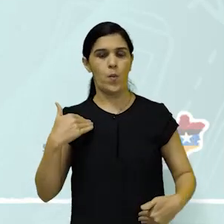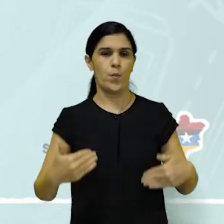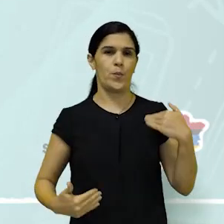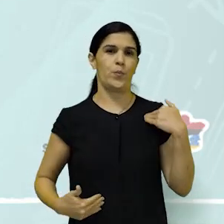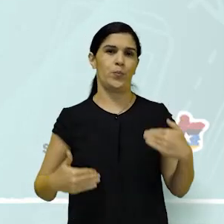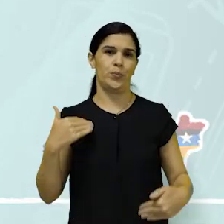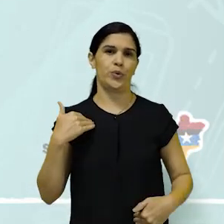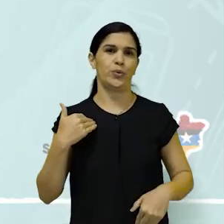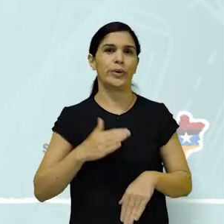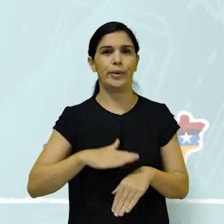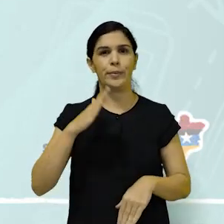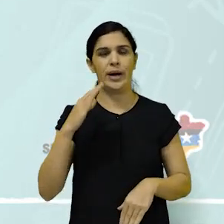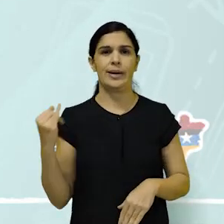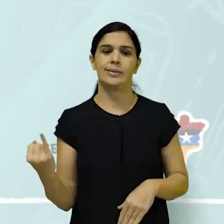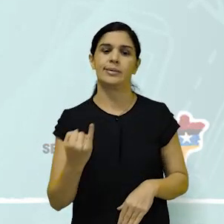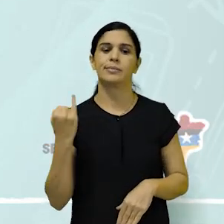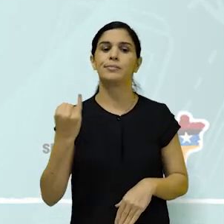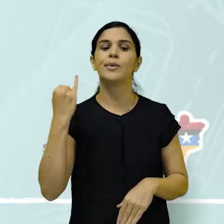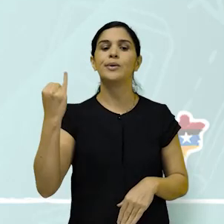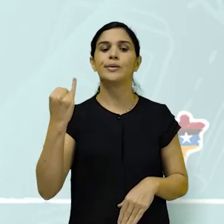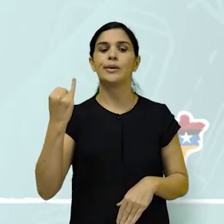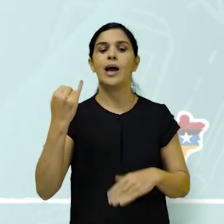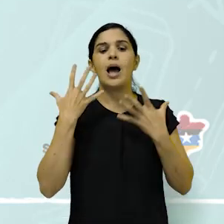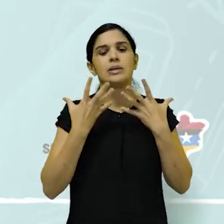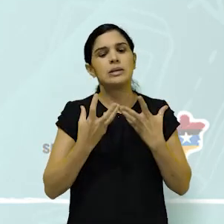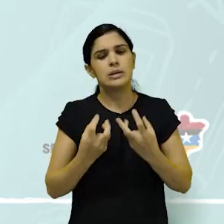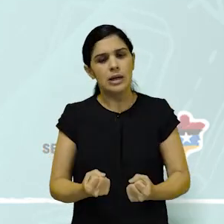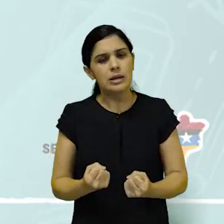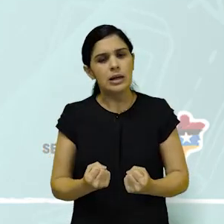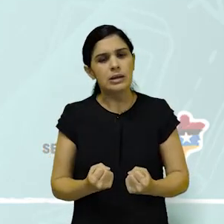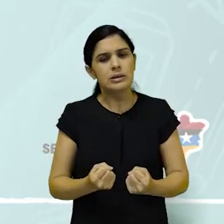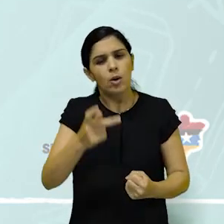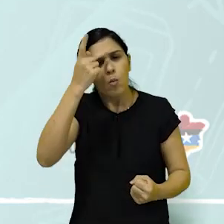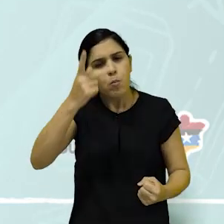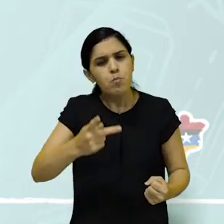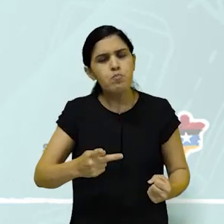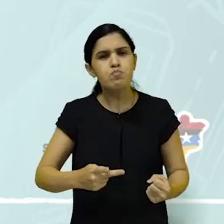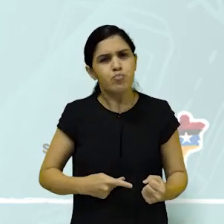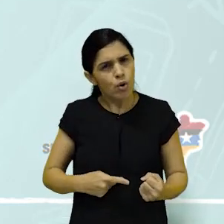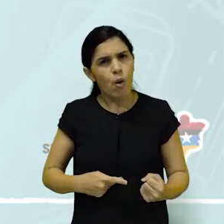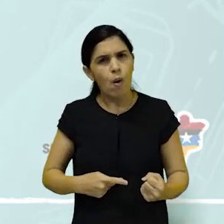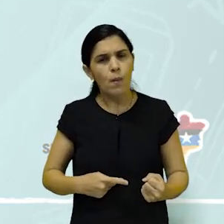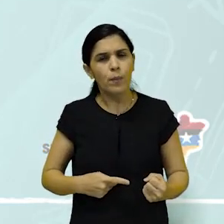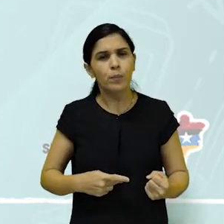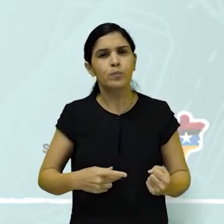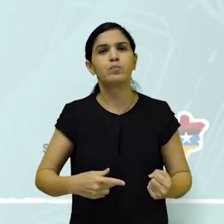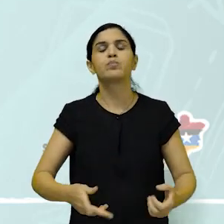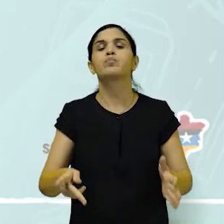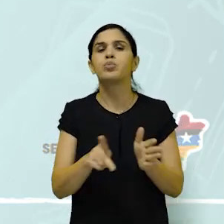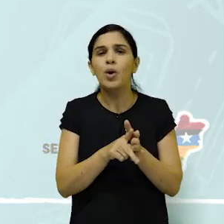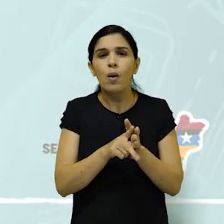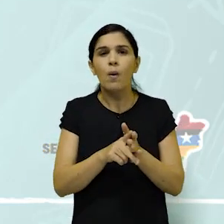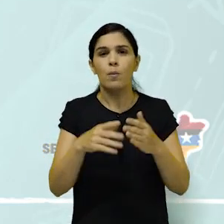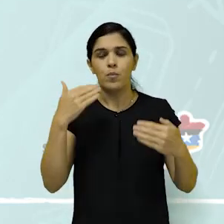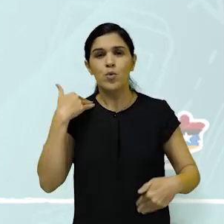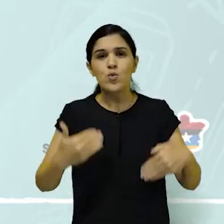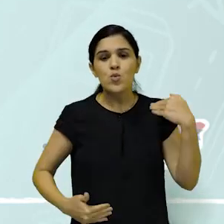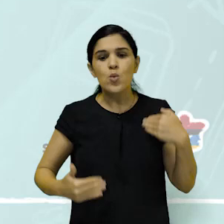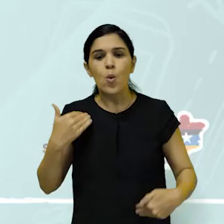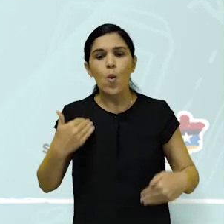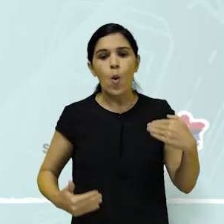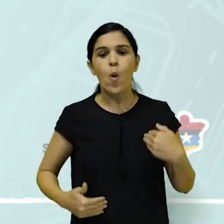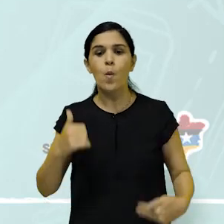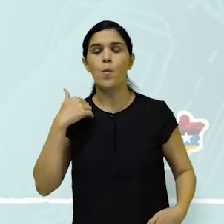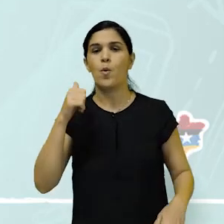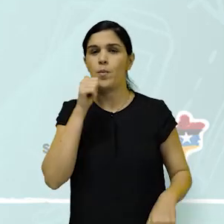estava fazendo. A aceitação do próprio corpo pelas mulheres tem sido muito discutida na nossa sociedade.